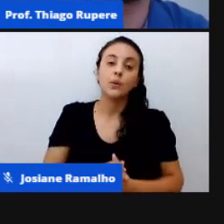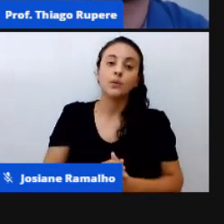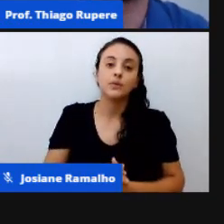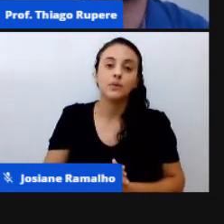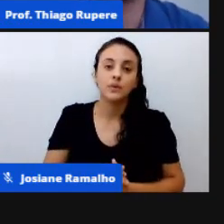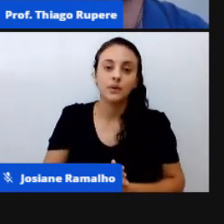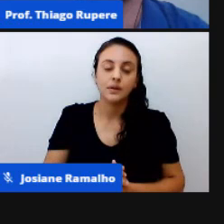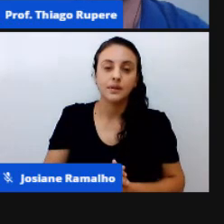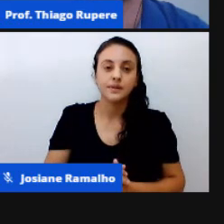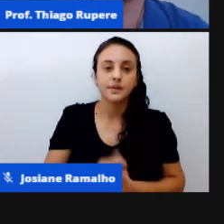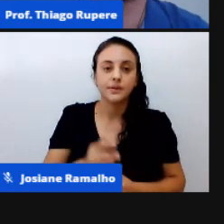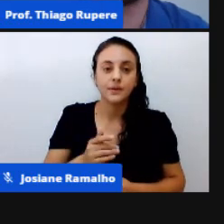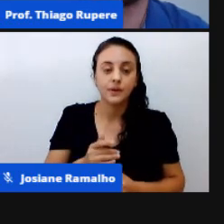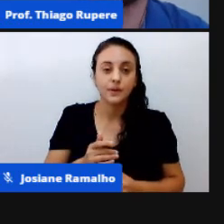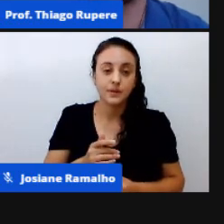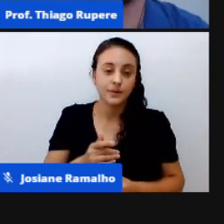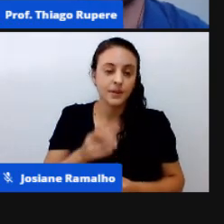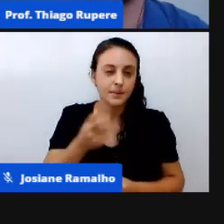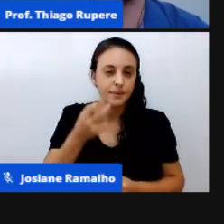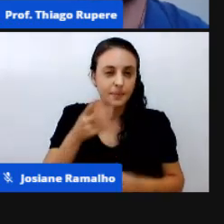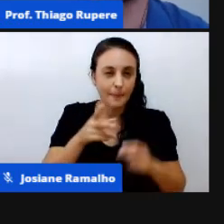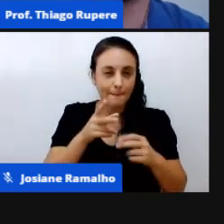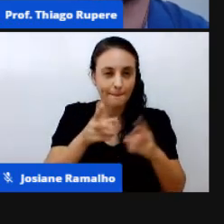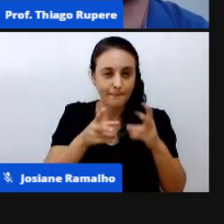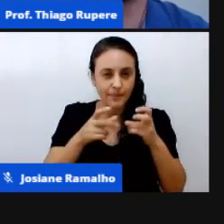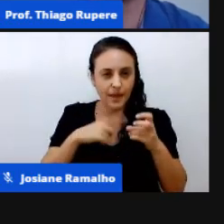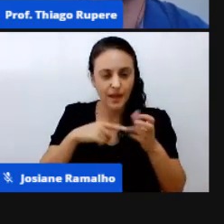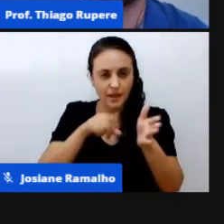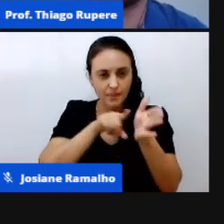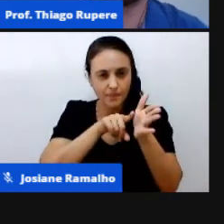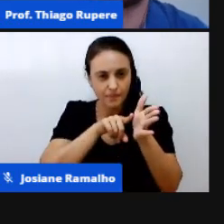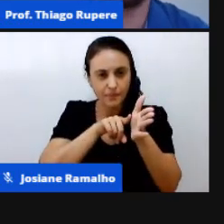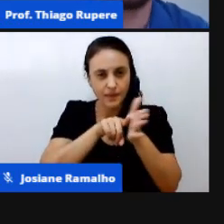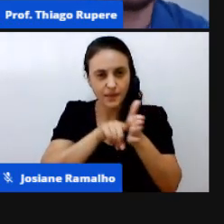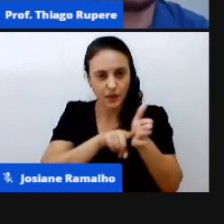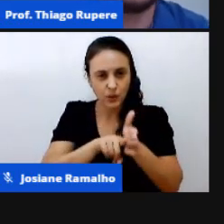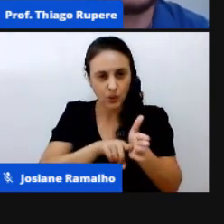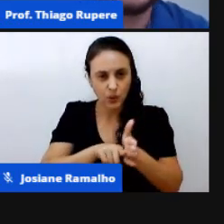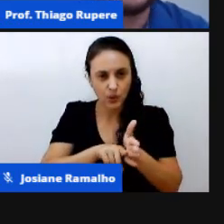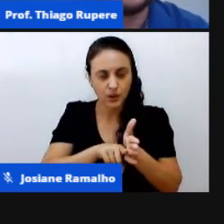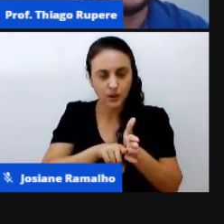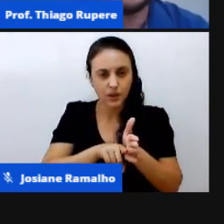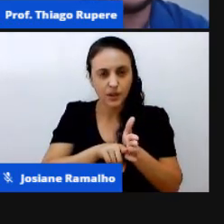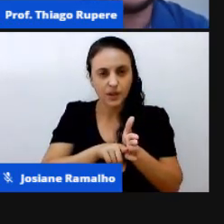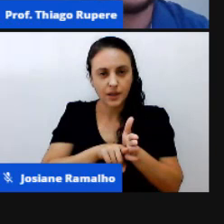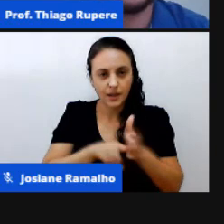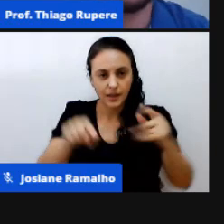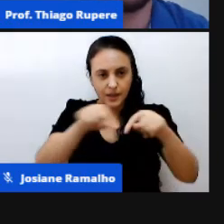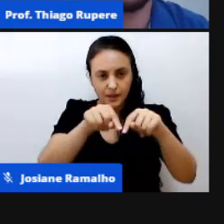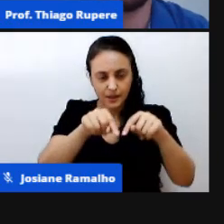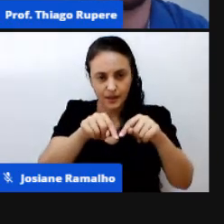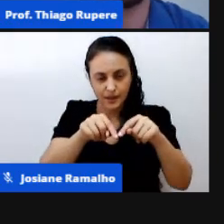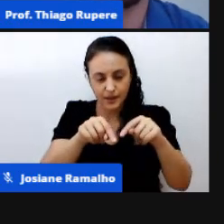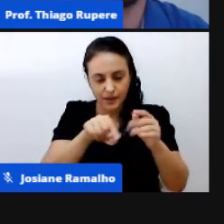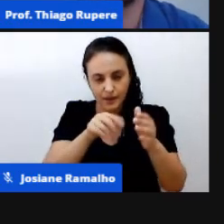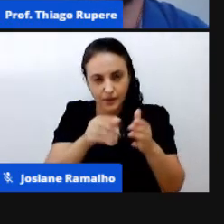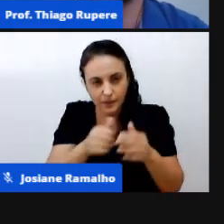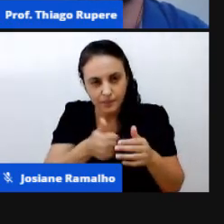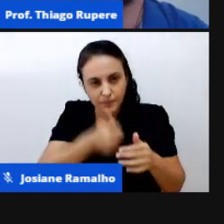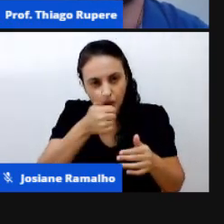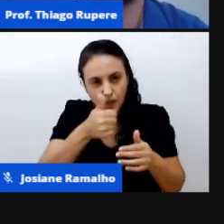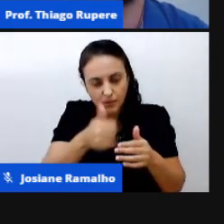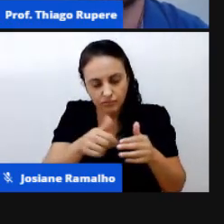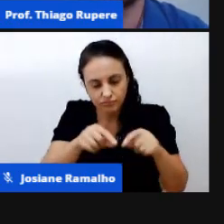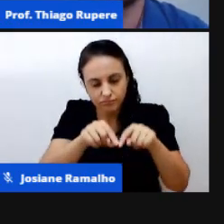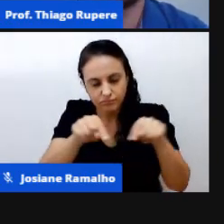Bergman, que é um dos precursores aí da sala de aula invertida, que é uma metodologia ativa, né? Vocês vão perceber que